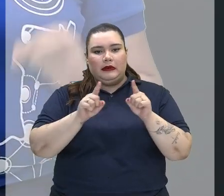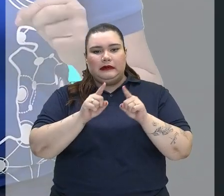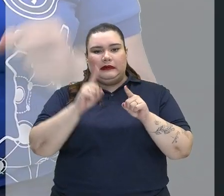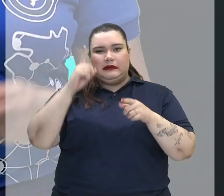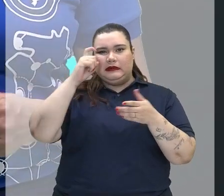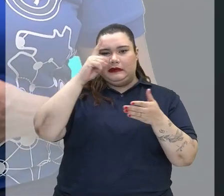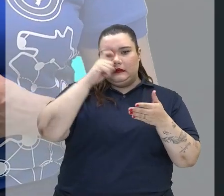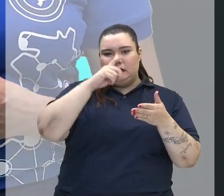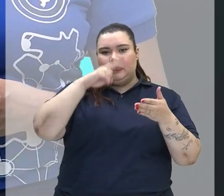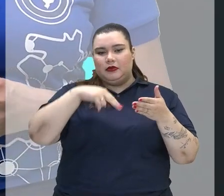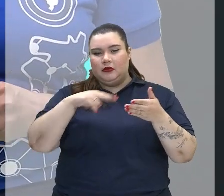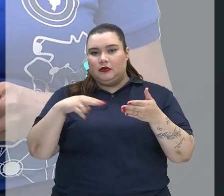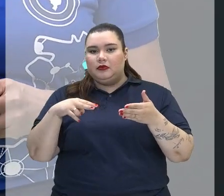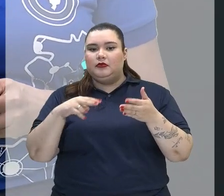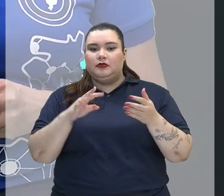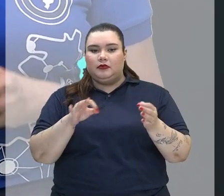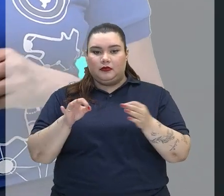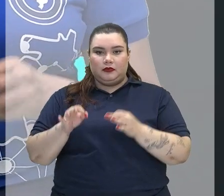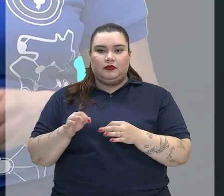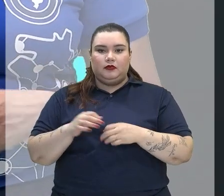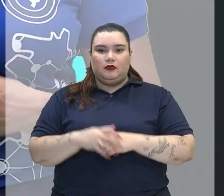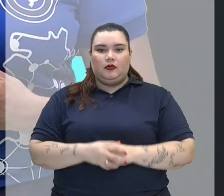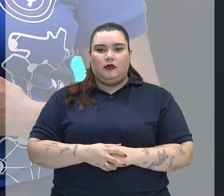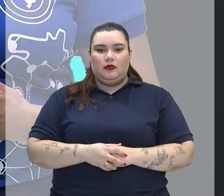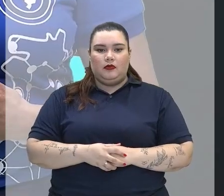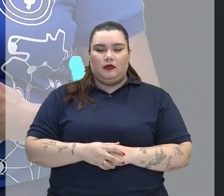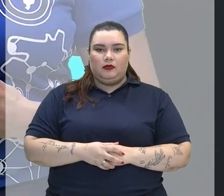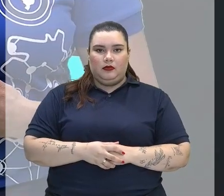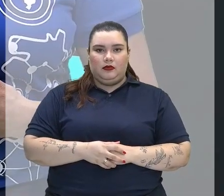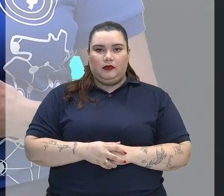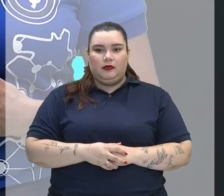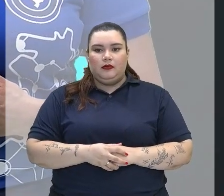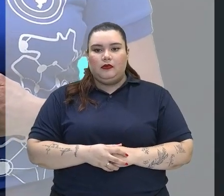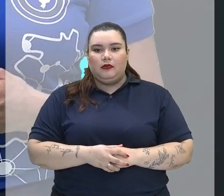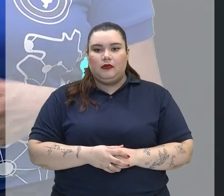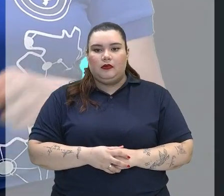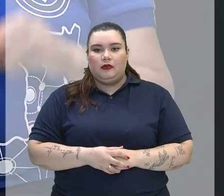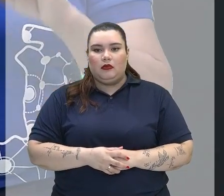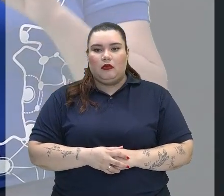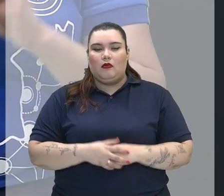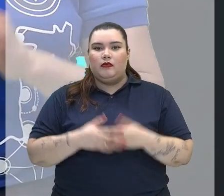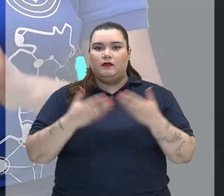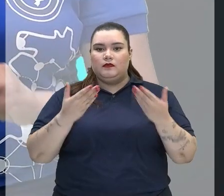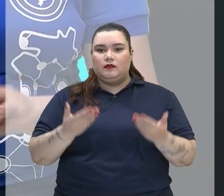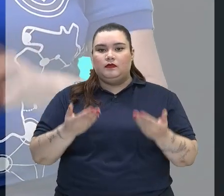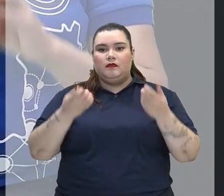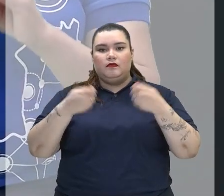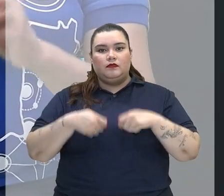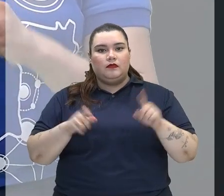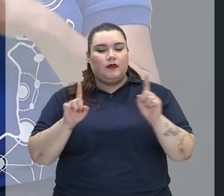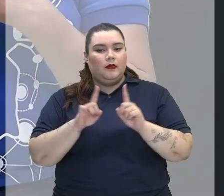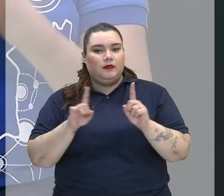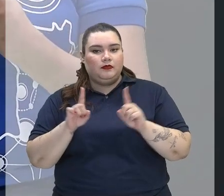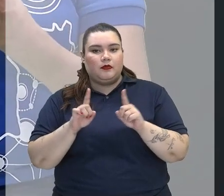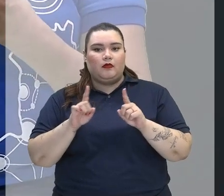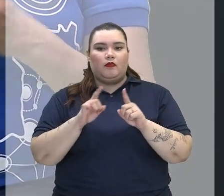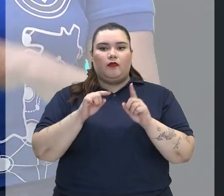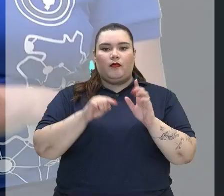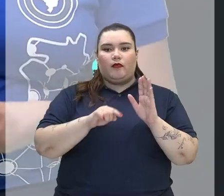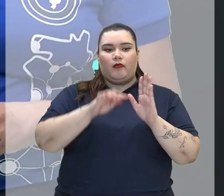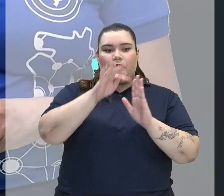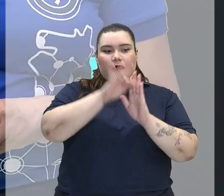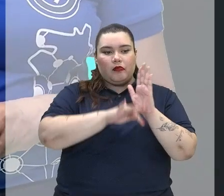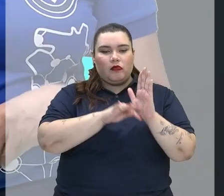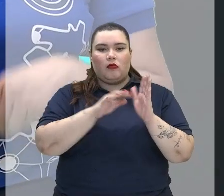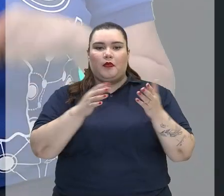leitor, sem a necessidade de inferências. Então não precisa deduzir